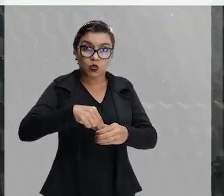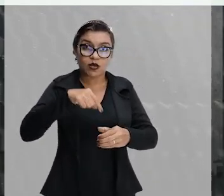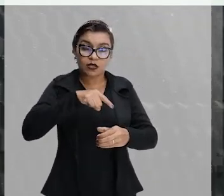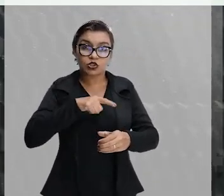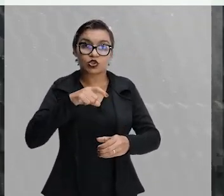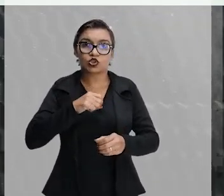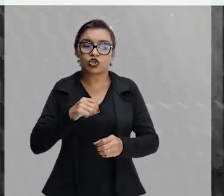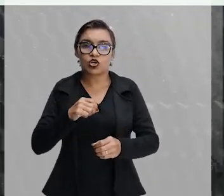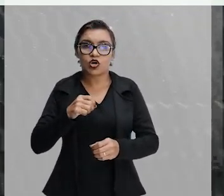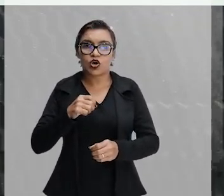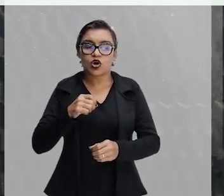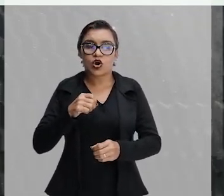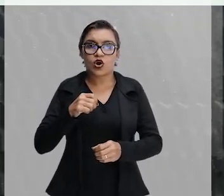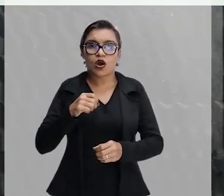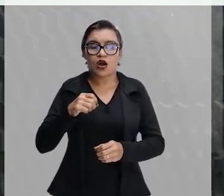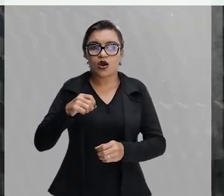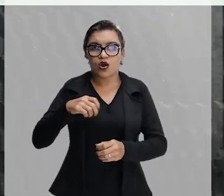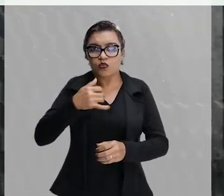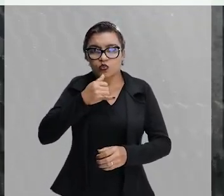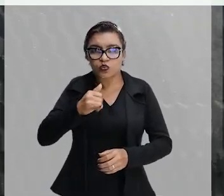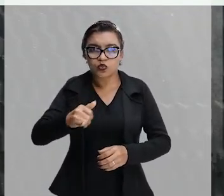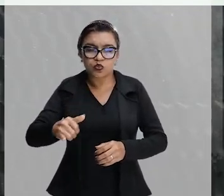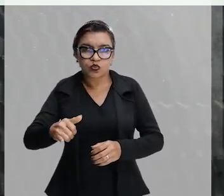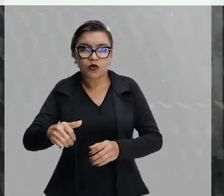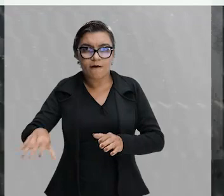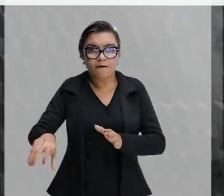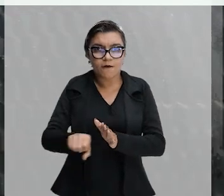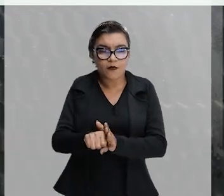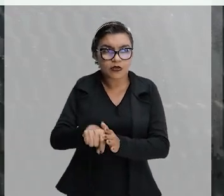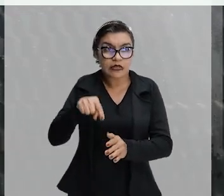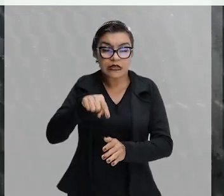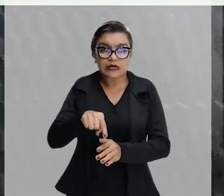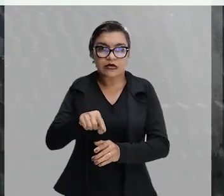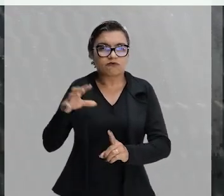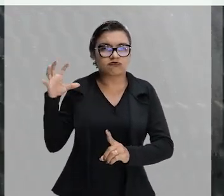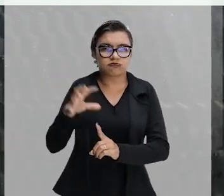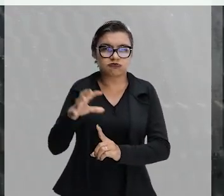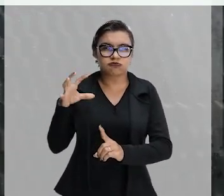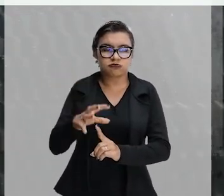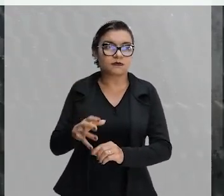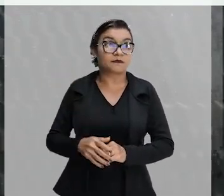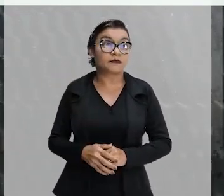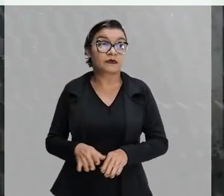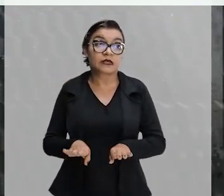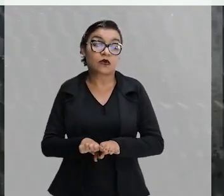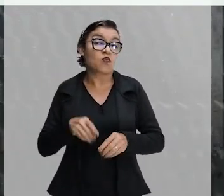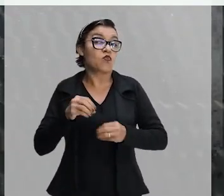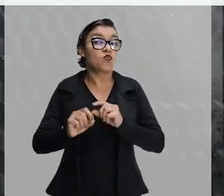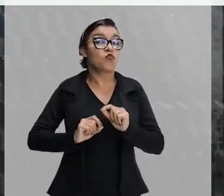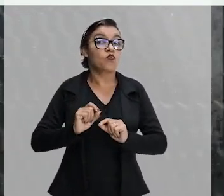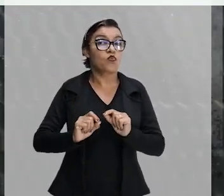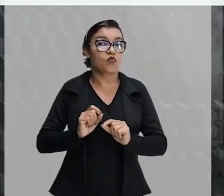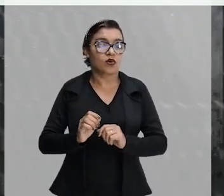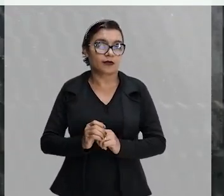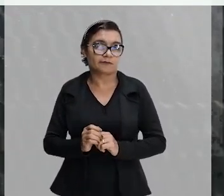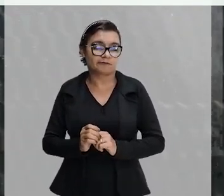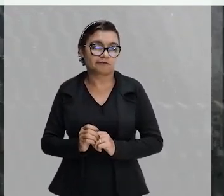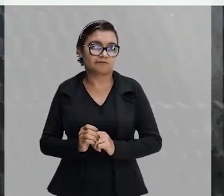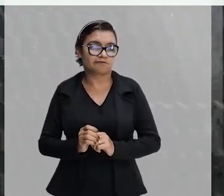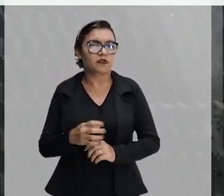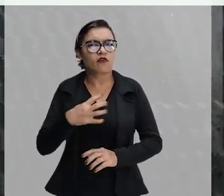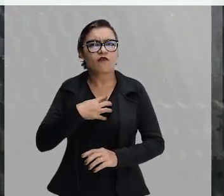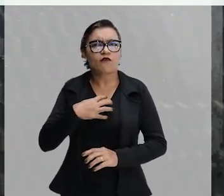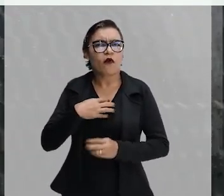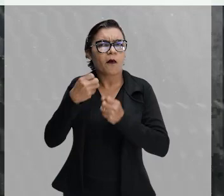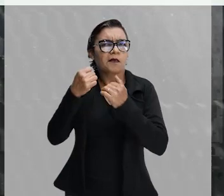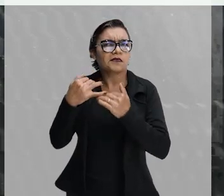ali uma força eletromagnética muito grande, entre elas que é a força de repulsão, ok? Teve que se encontrar uma forma de